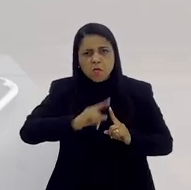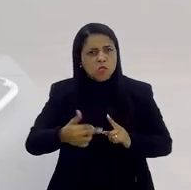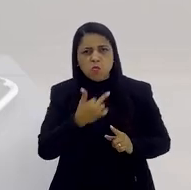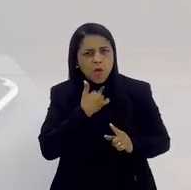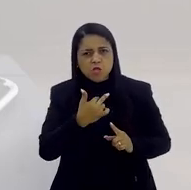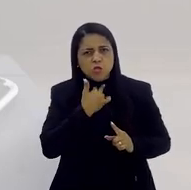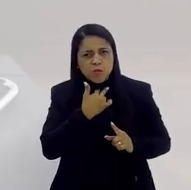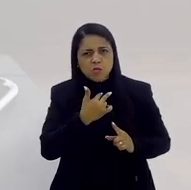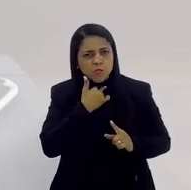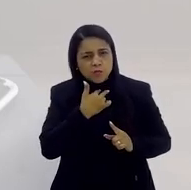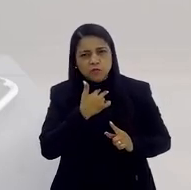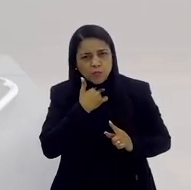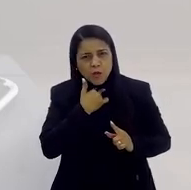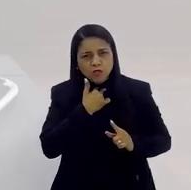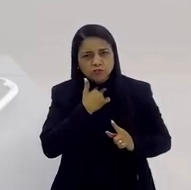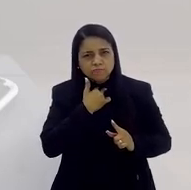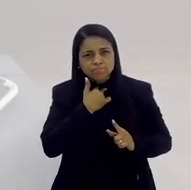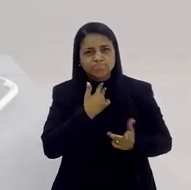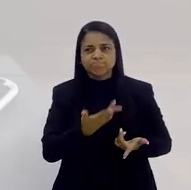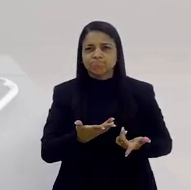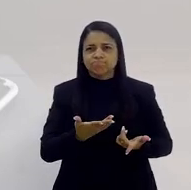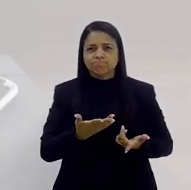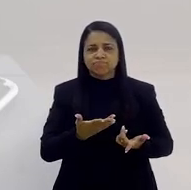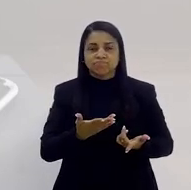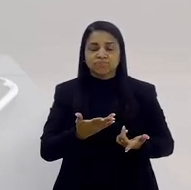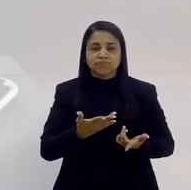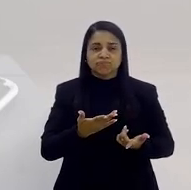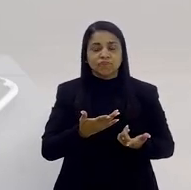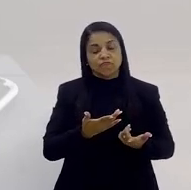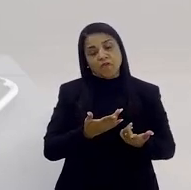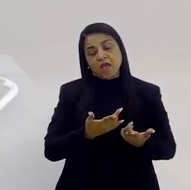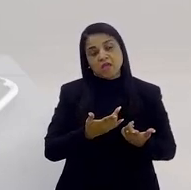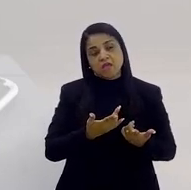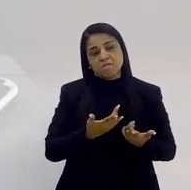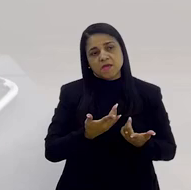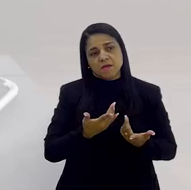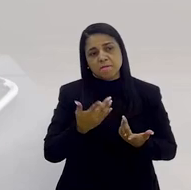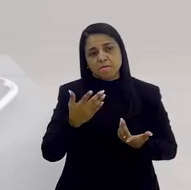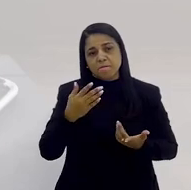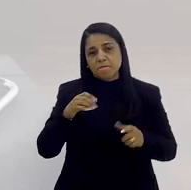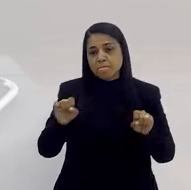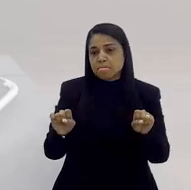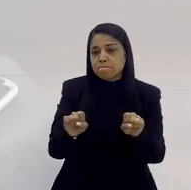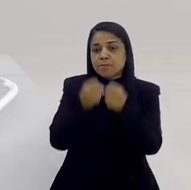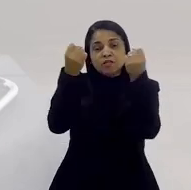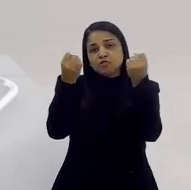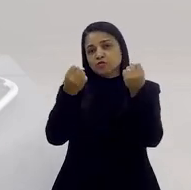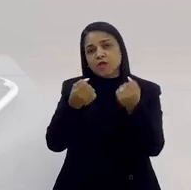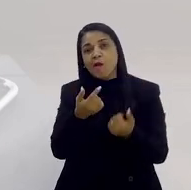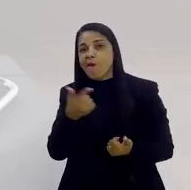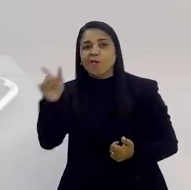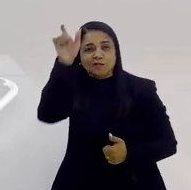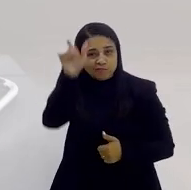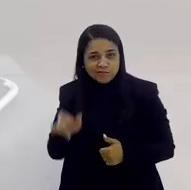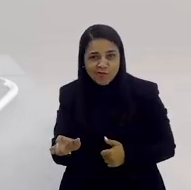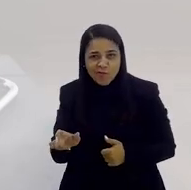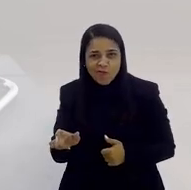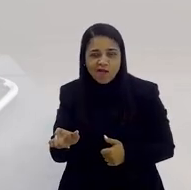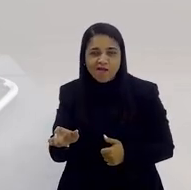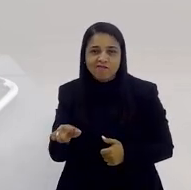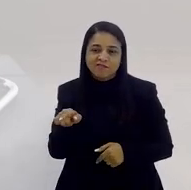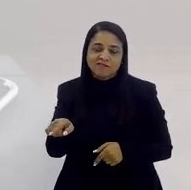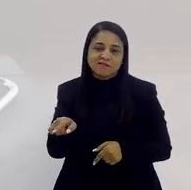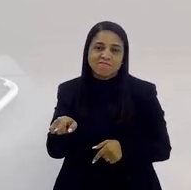própria vida com tanto que não não vai fazer alguém você